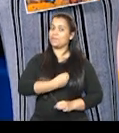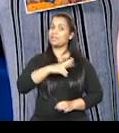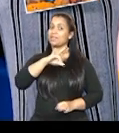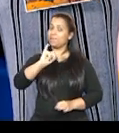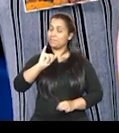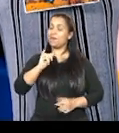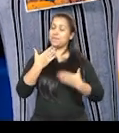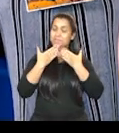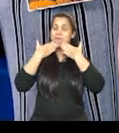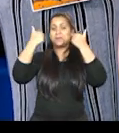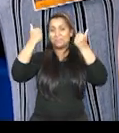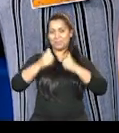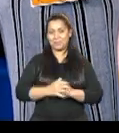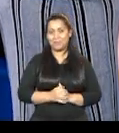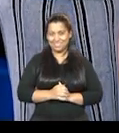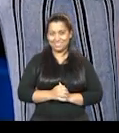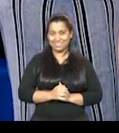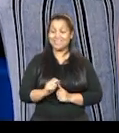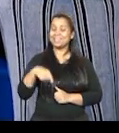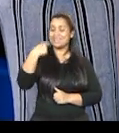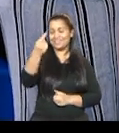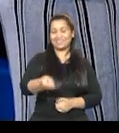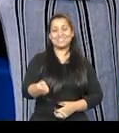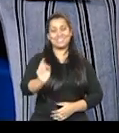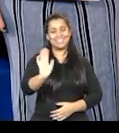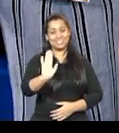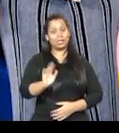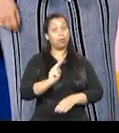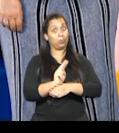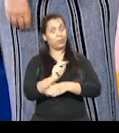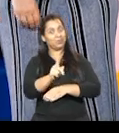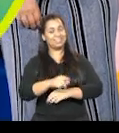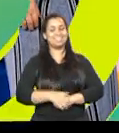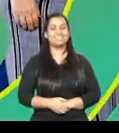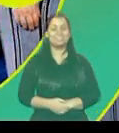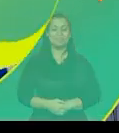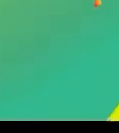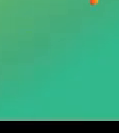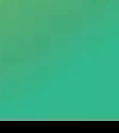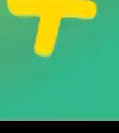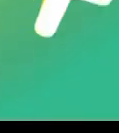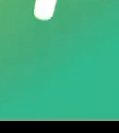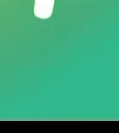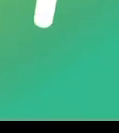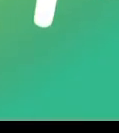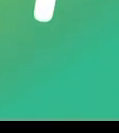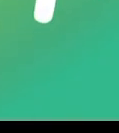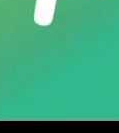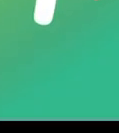mais florida e divertida. Até a próxima e se cuidem!